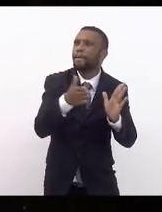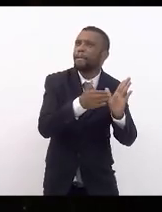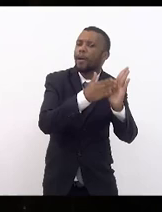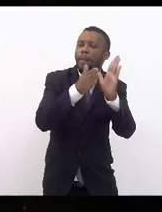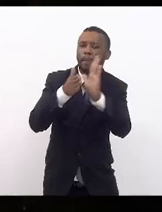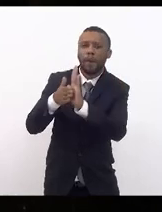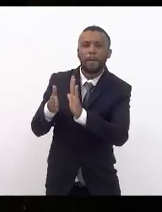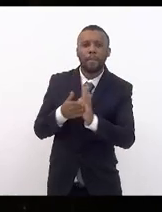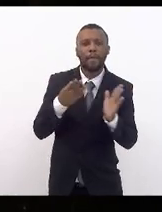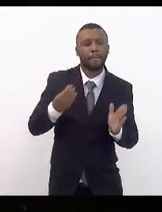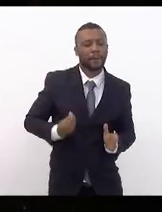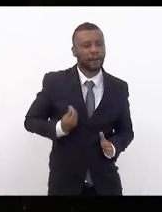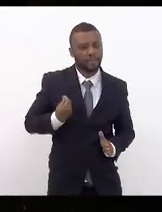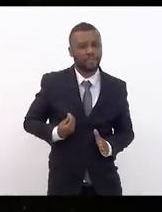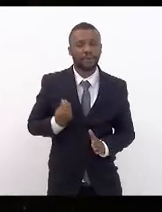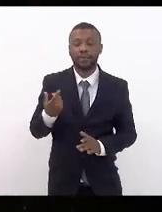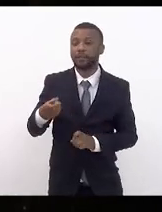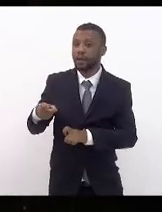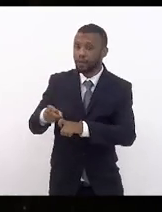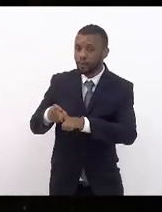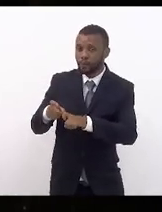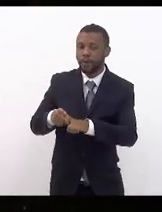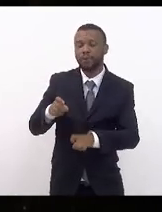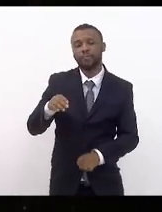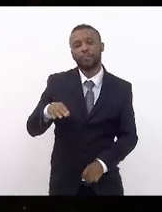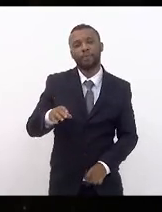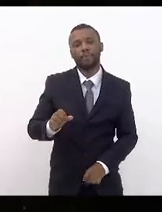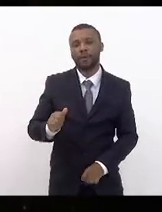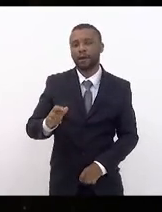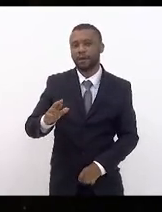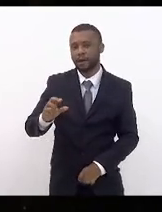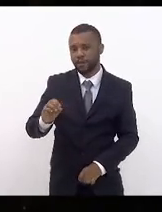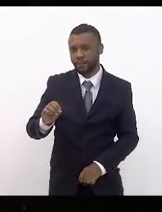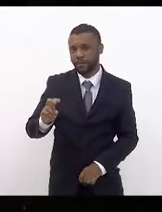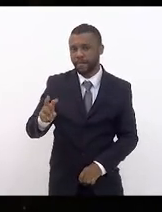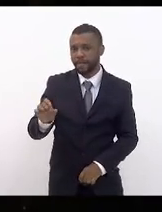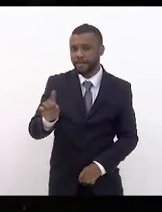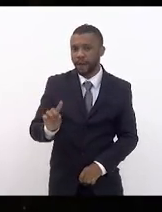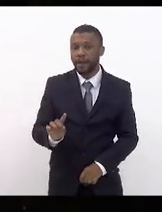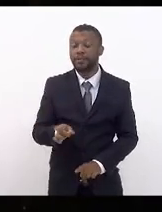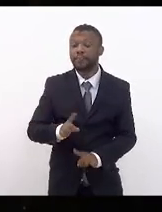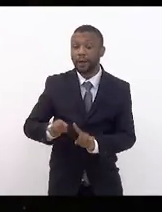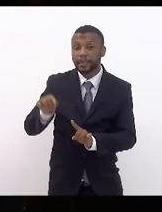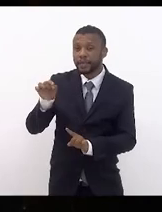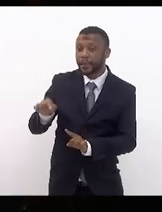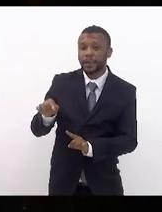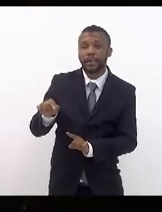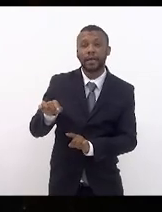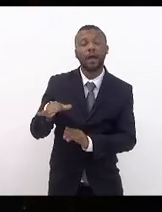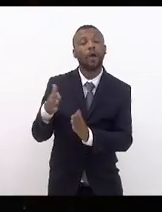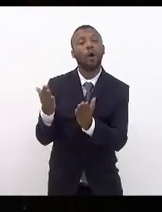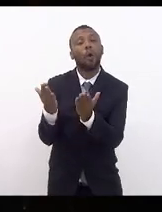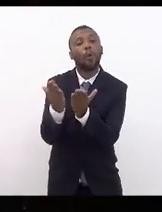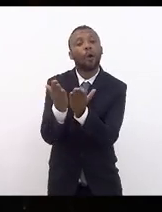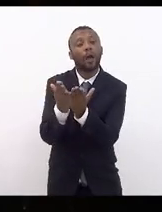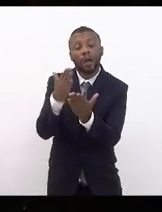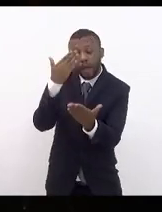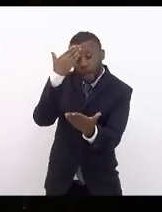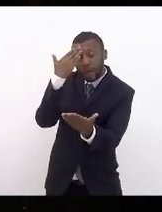do Dr. Mário Vaz. Mas Dr. Mário Vaz é um crente em